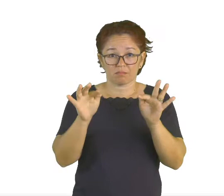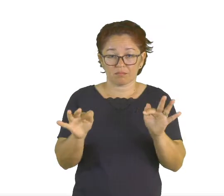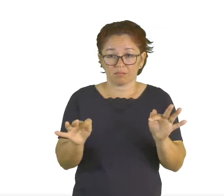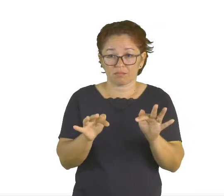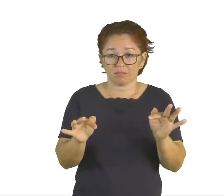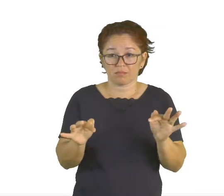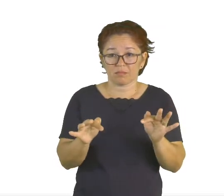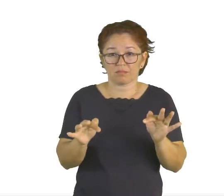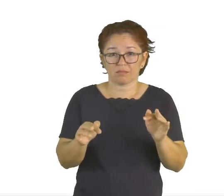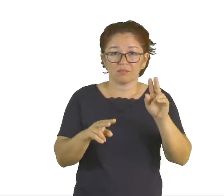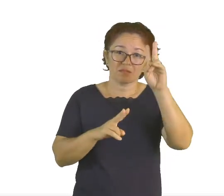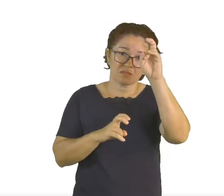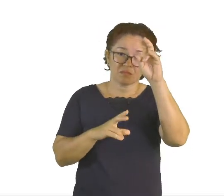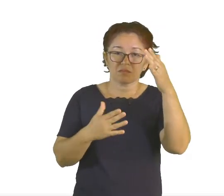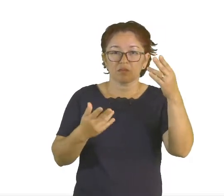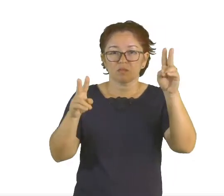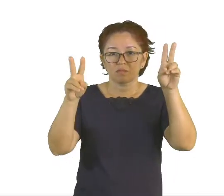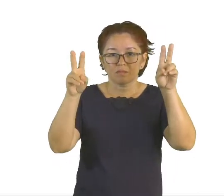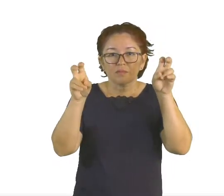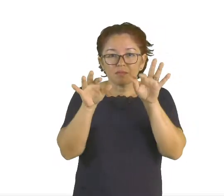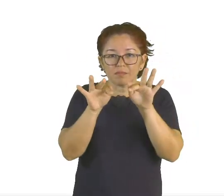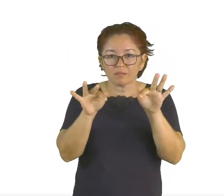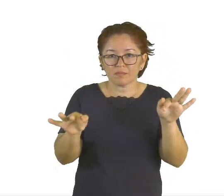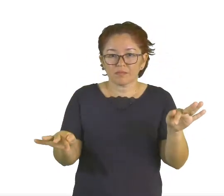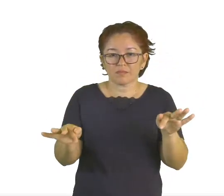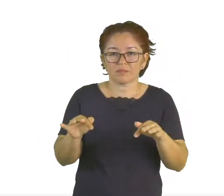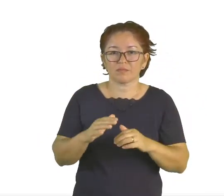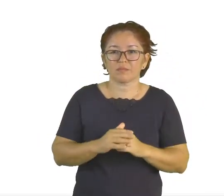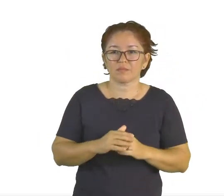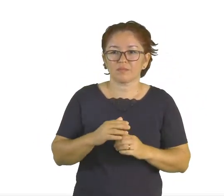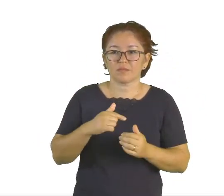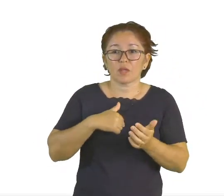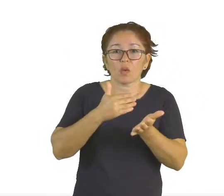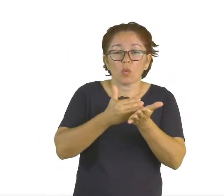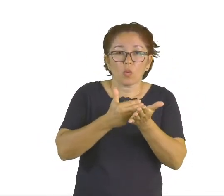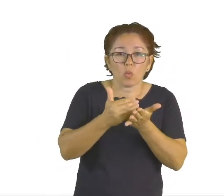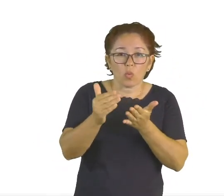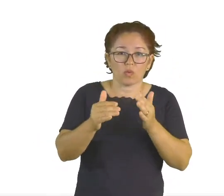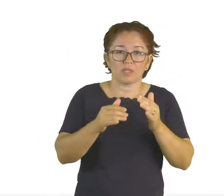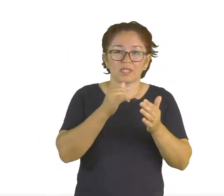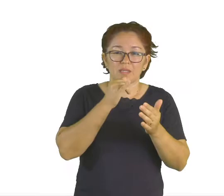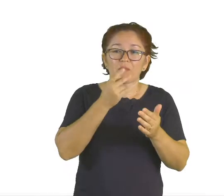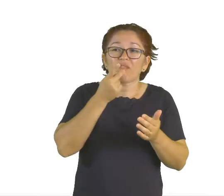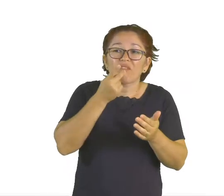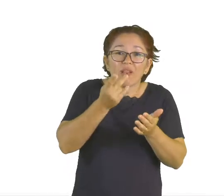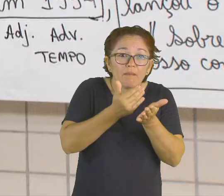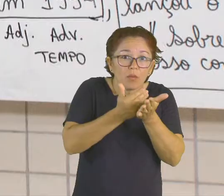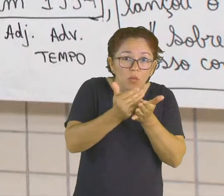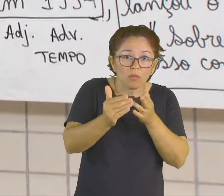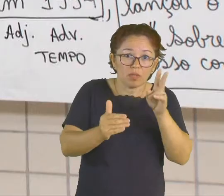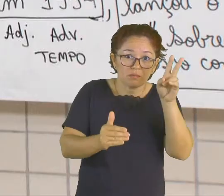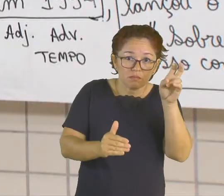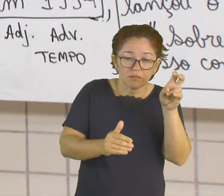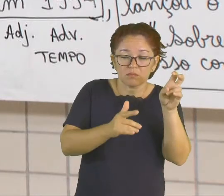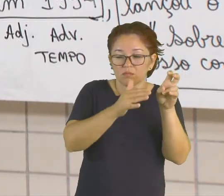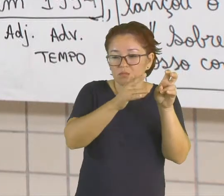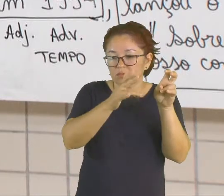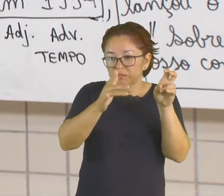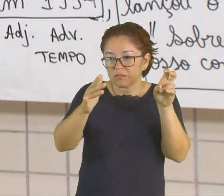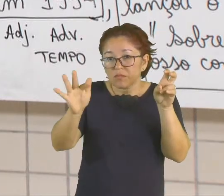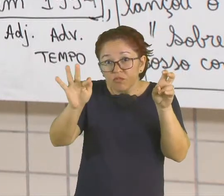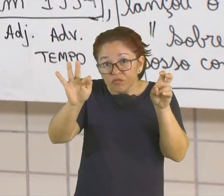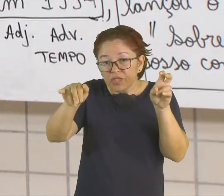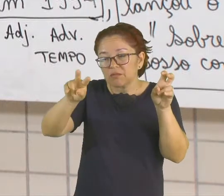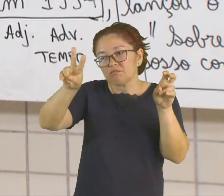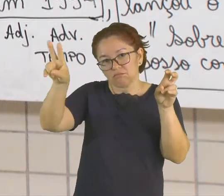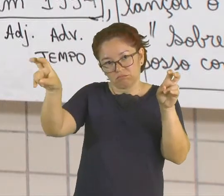ela é um sinalzinho, né, tanto para abrir o discurso como para fechar. e ele é usado quando a